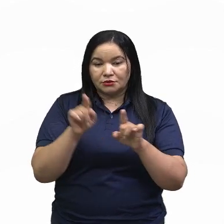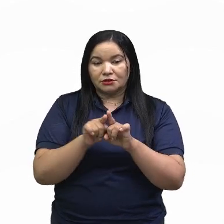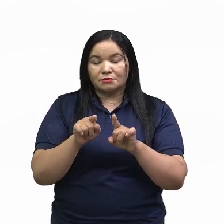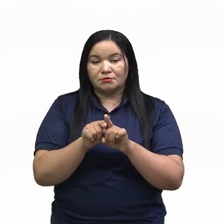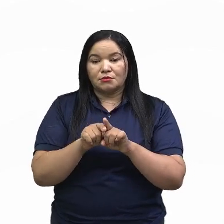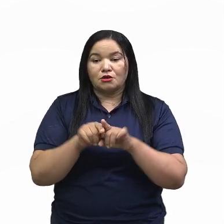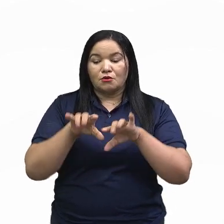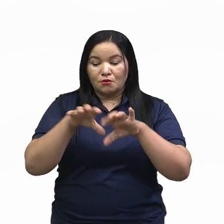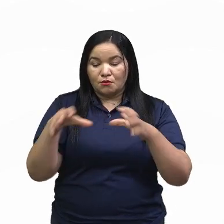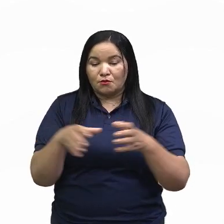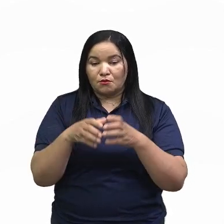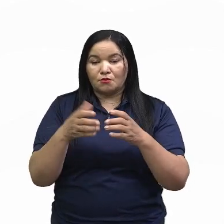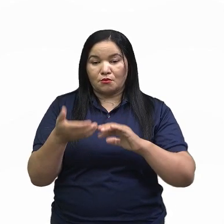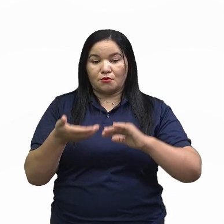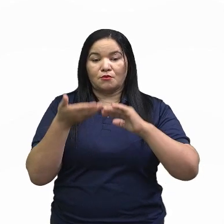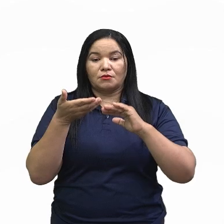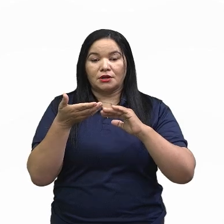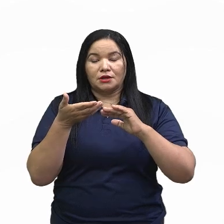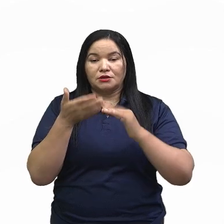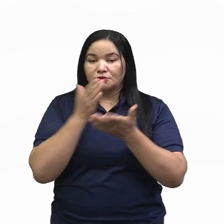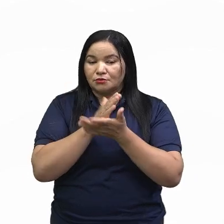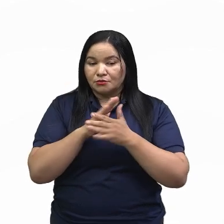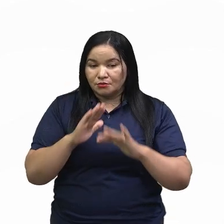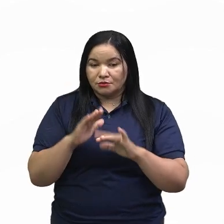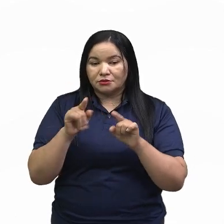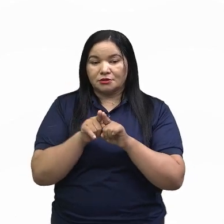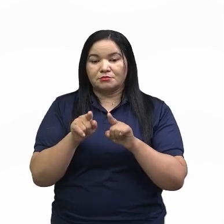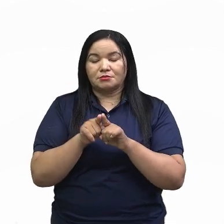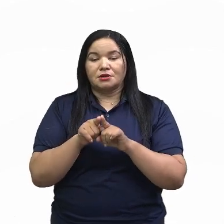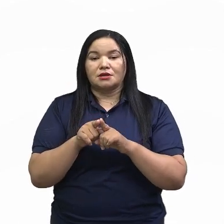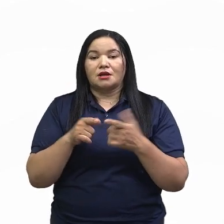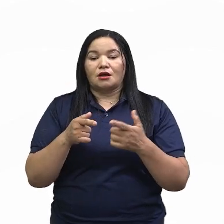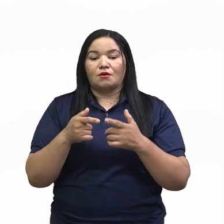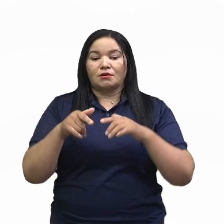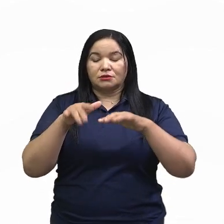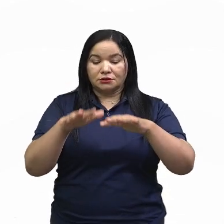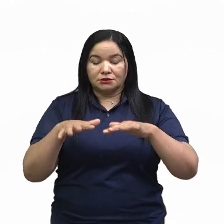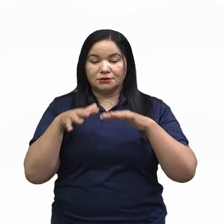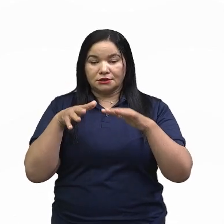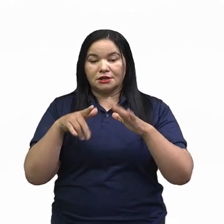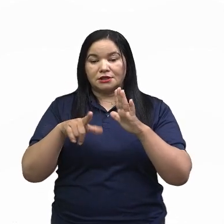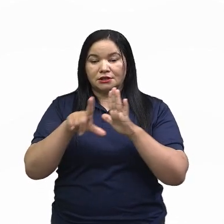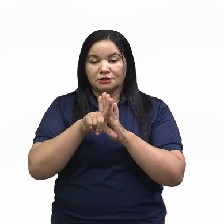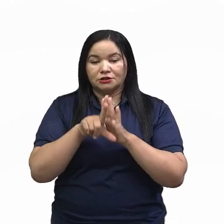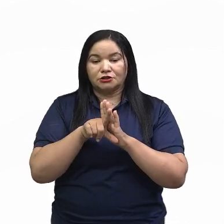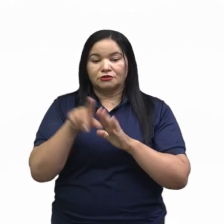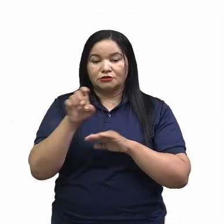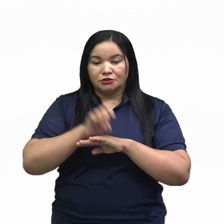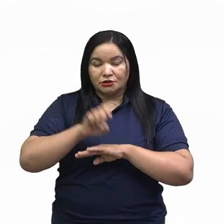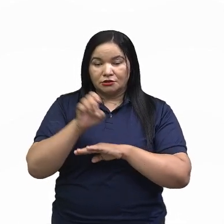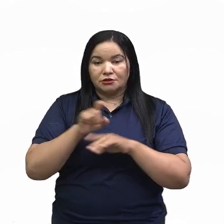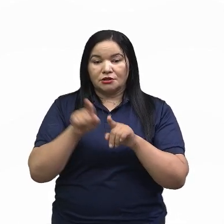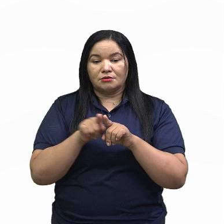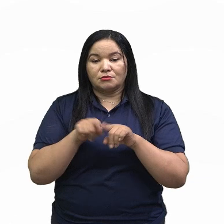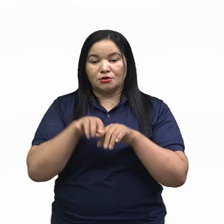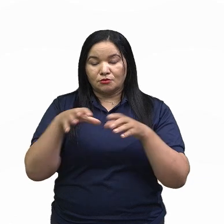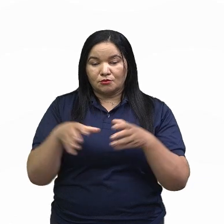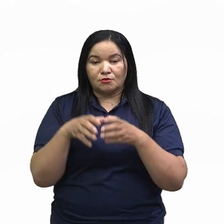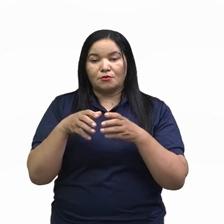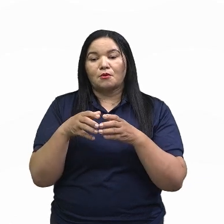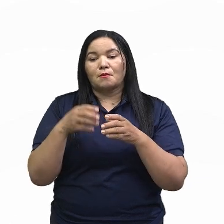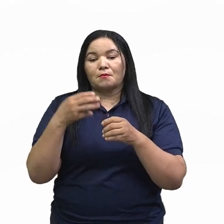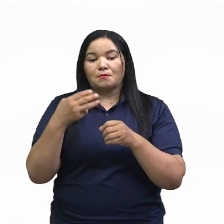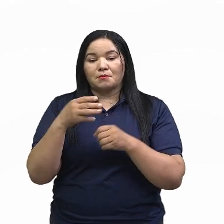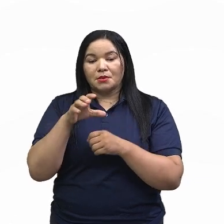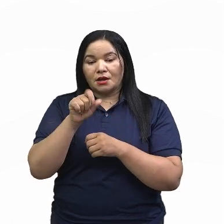Congresso Nacional e as Assembleias Legislativas Estaduais, assim como as câmaras municipais,